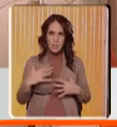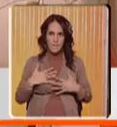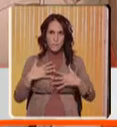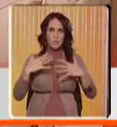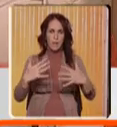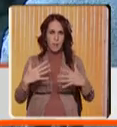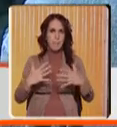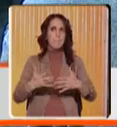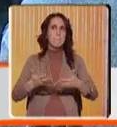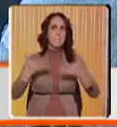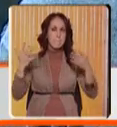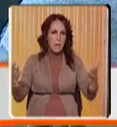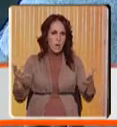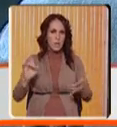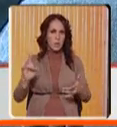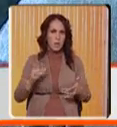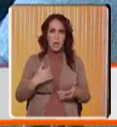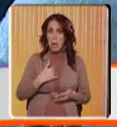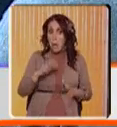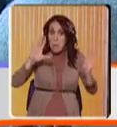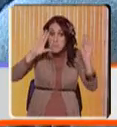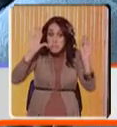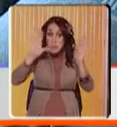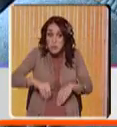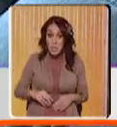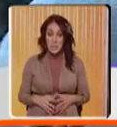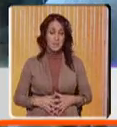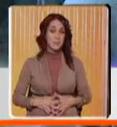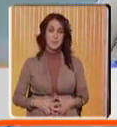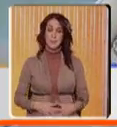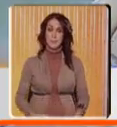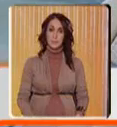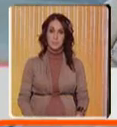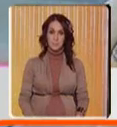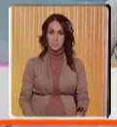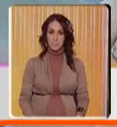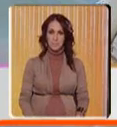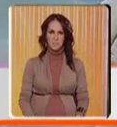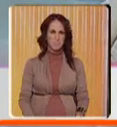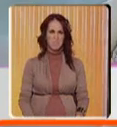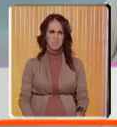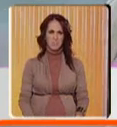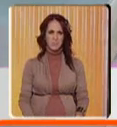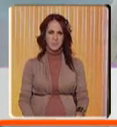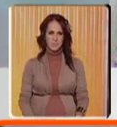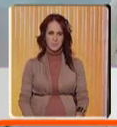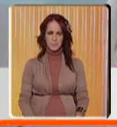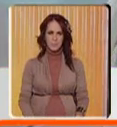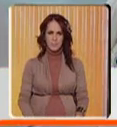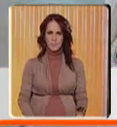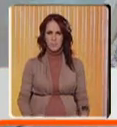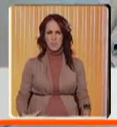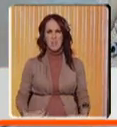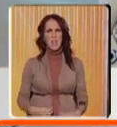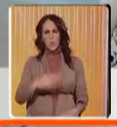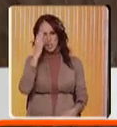Talvez. Está a perguntar a pessoa errada, não faço a mínima ideia. Tenho a impressão que não. Mas eu acho que se